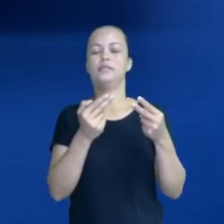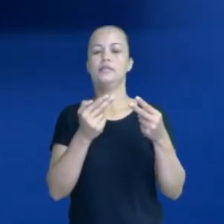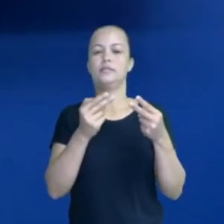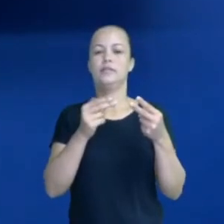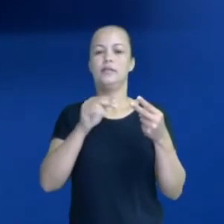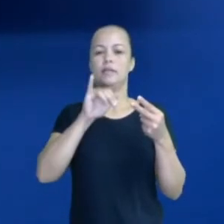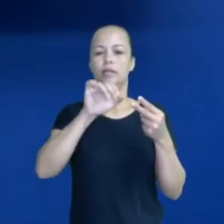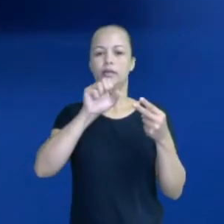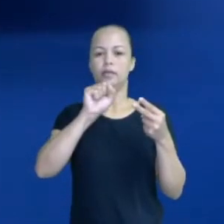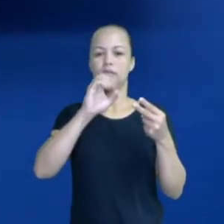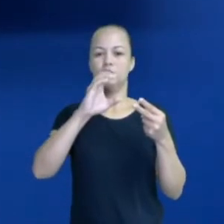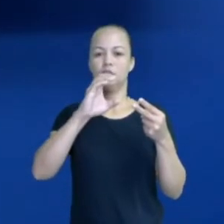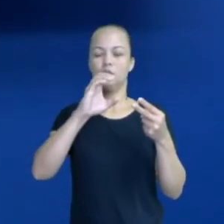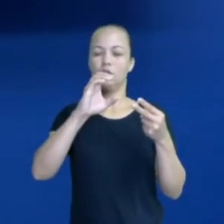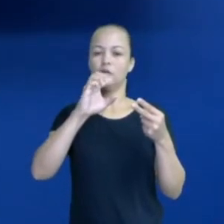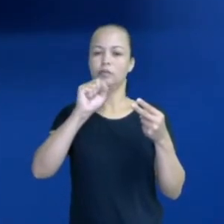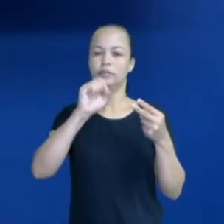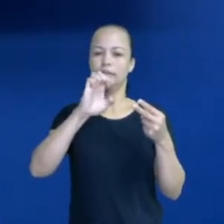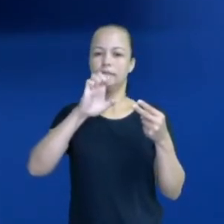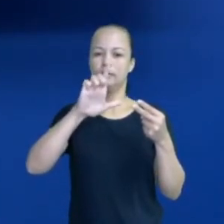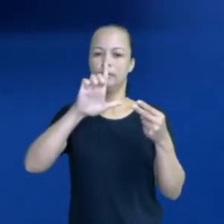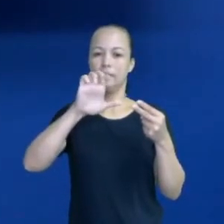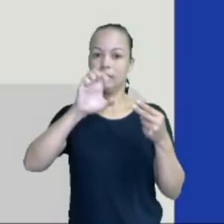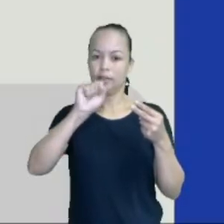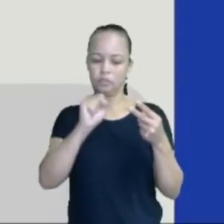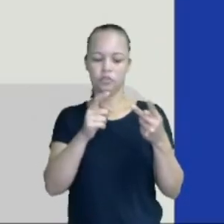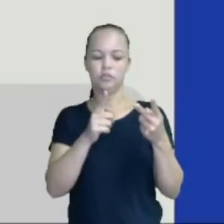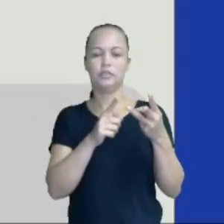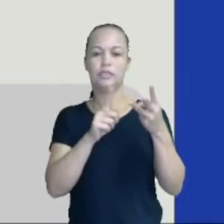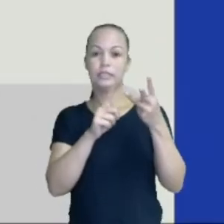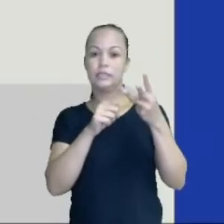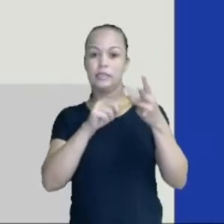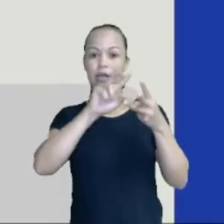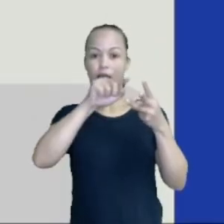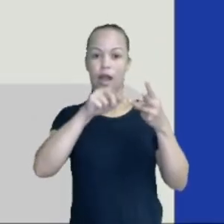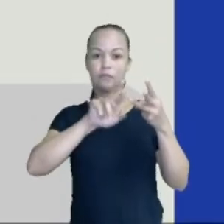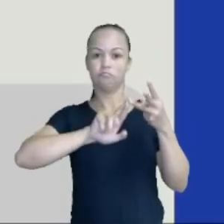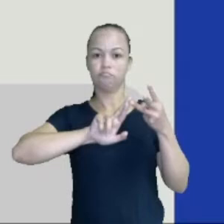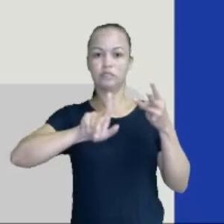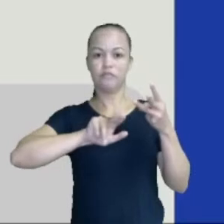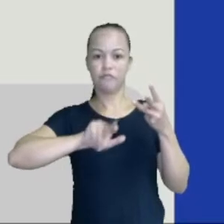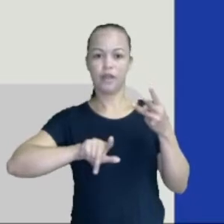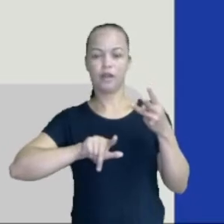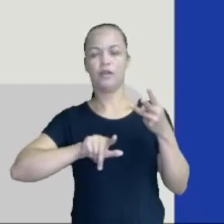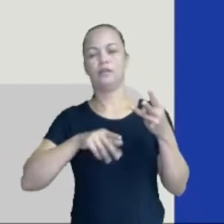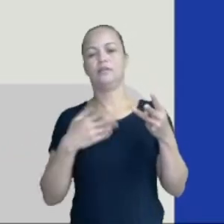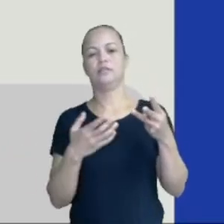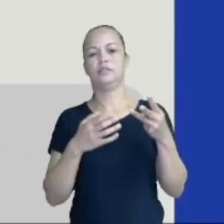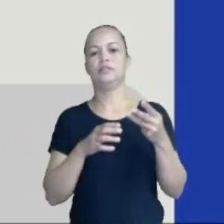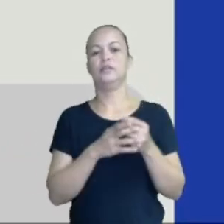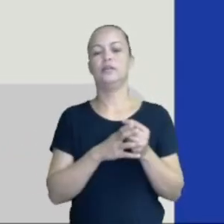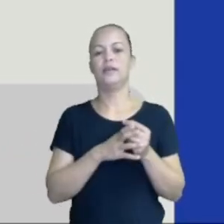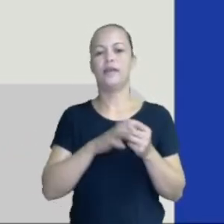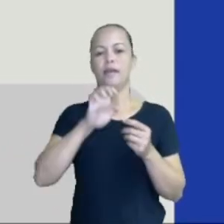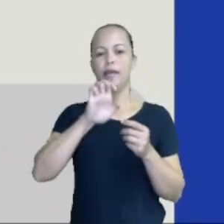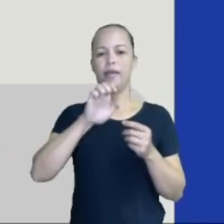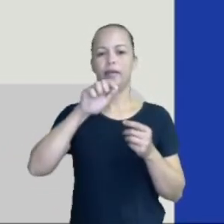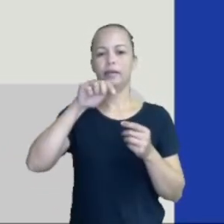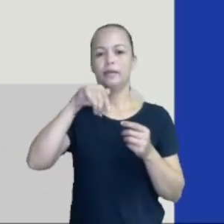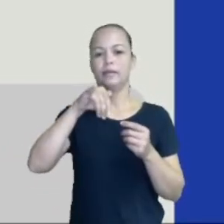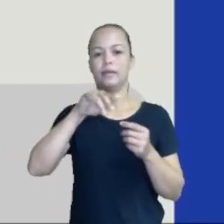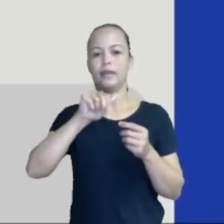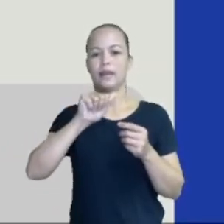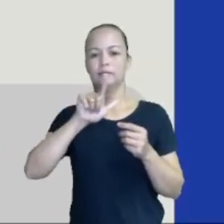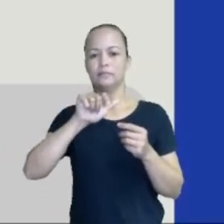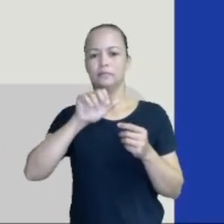Beleza? Dúvidas? Tranquilinho. E aí a gente vai agora para a representação em relação ao ângulo. Lembra do que